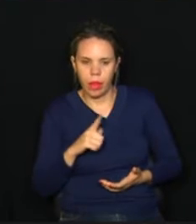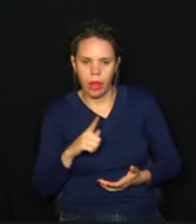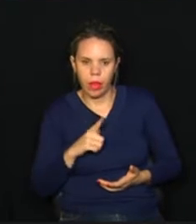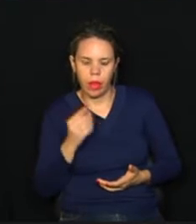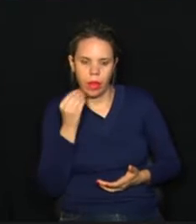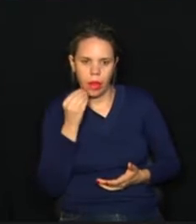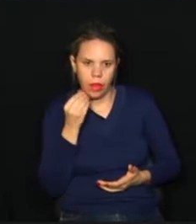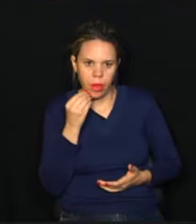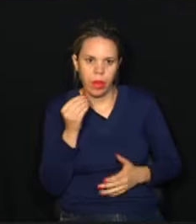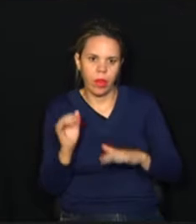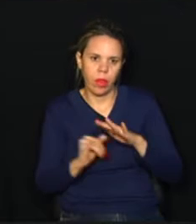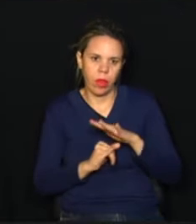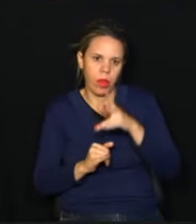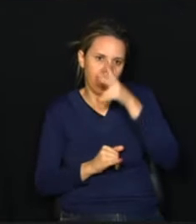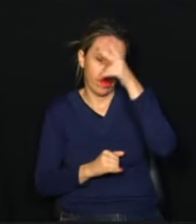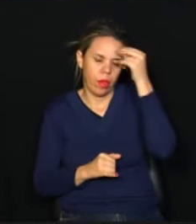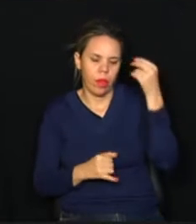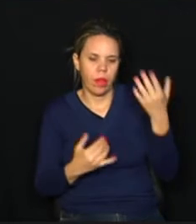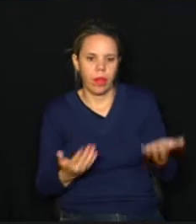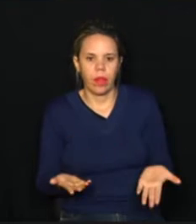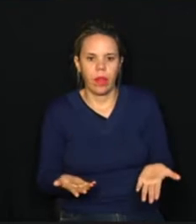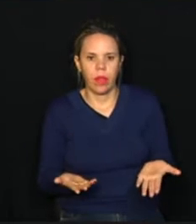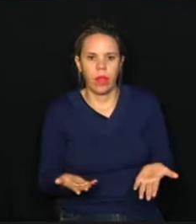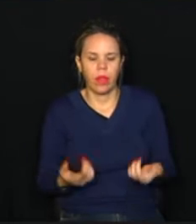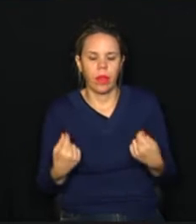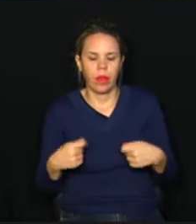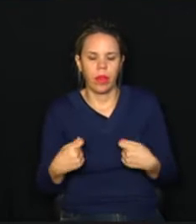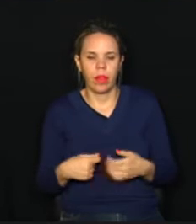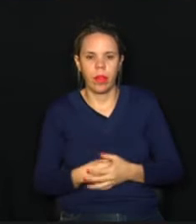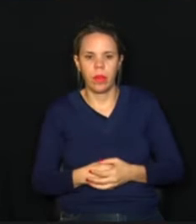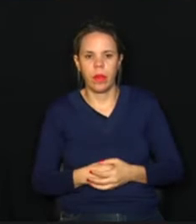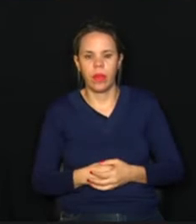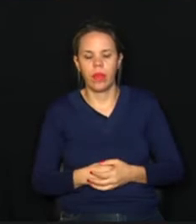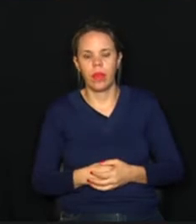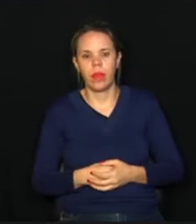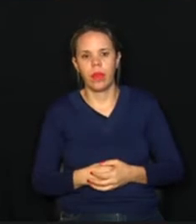as instituições públicas e elas são necessárias